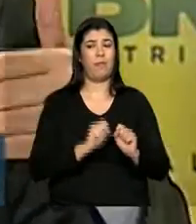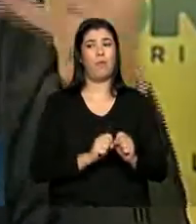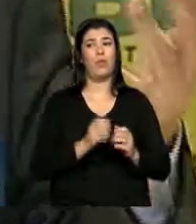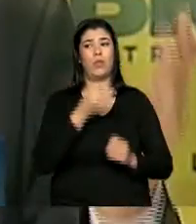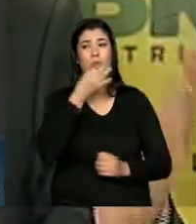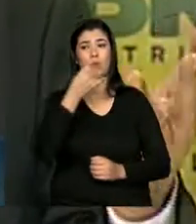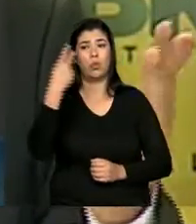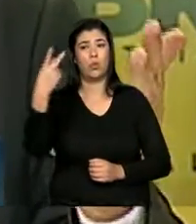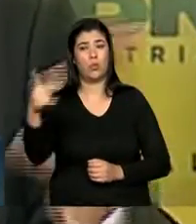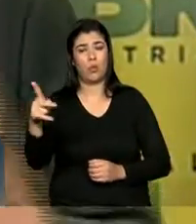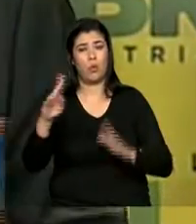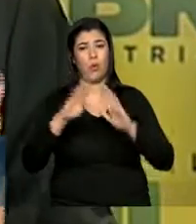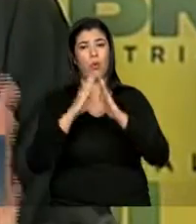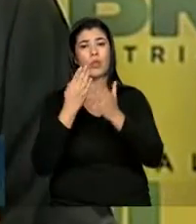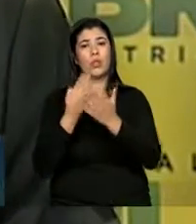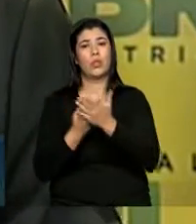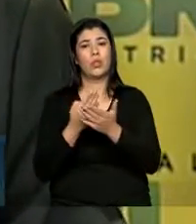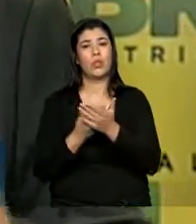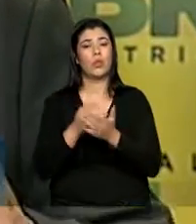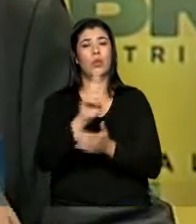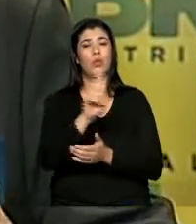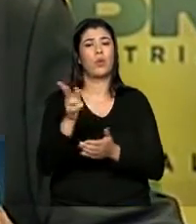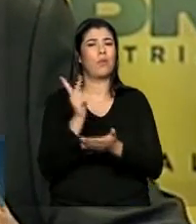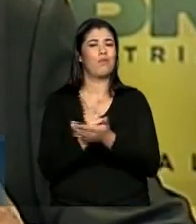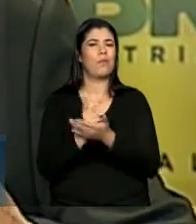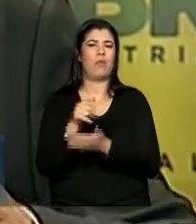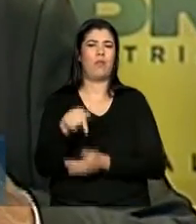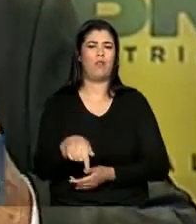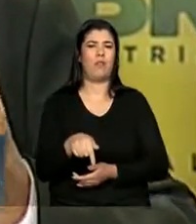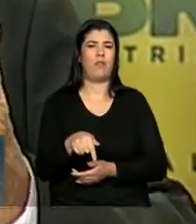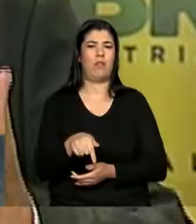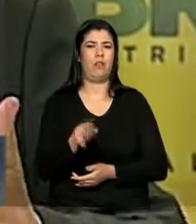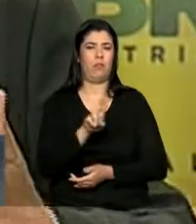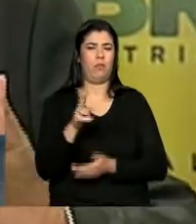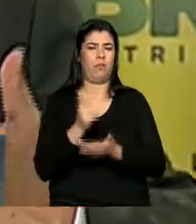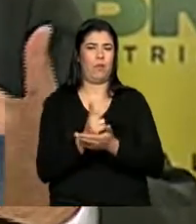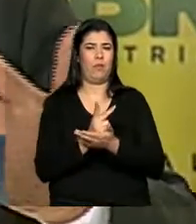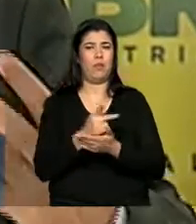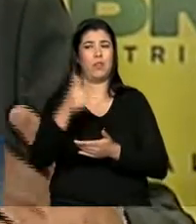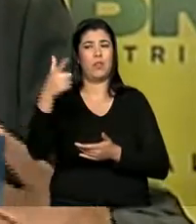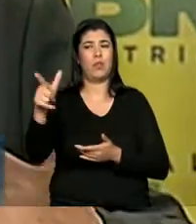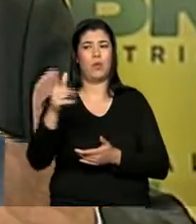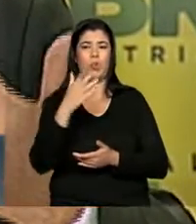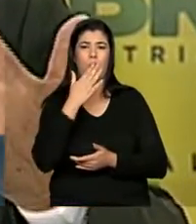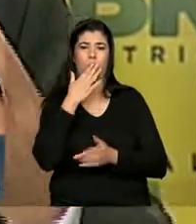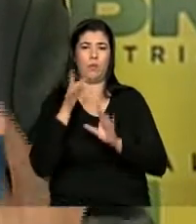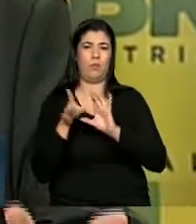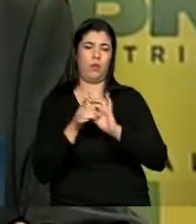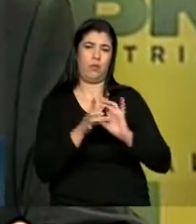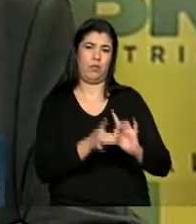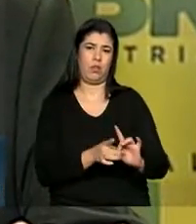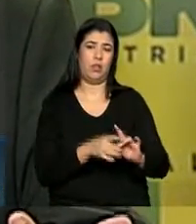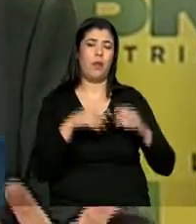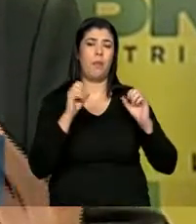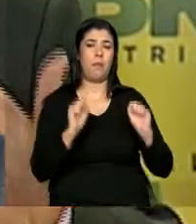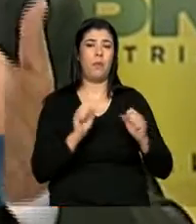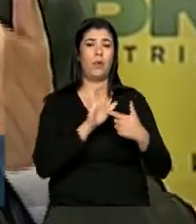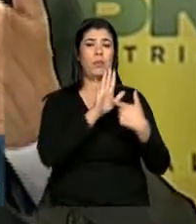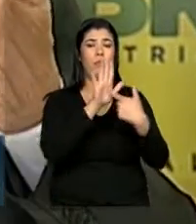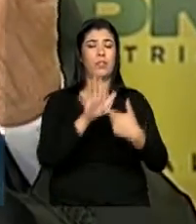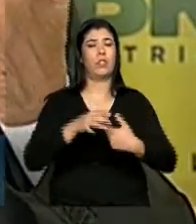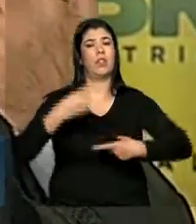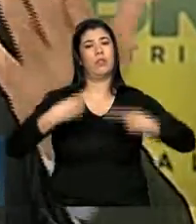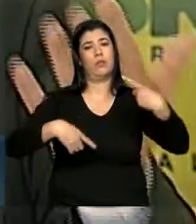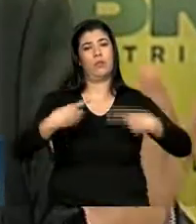tem o mesmo nome da gente, mas é outra escola. Essas coisas, agora, elas aparecem, elas podem ser discutidas. Então, a